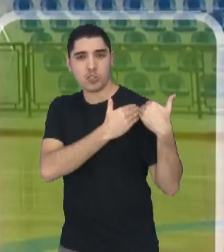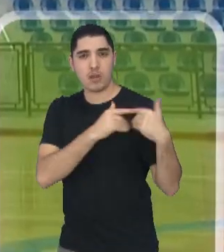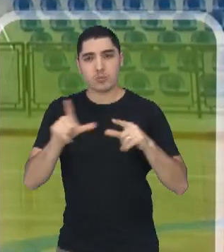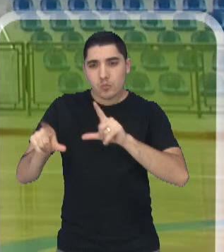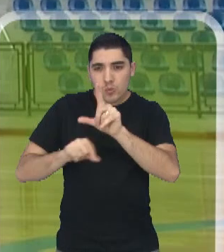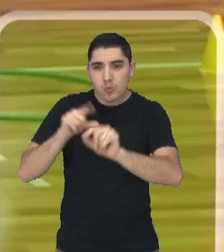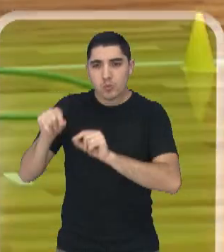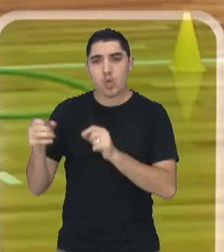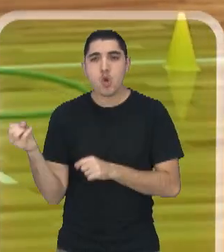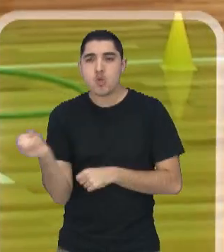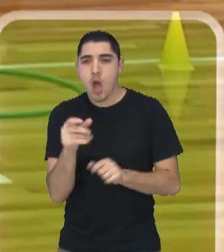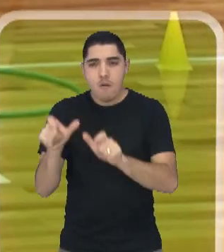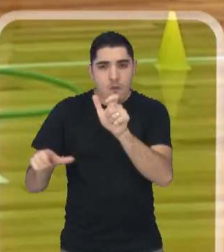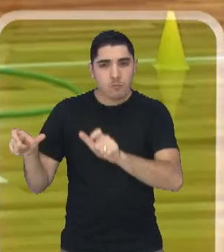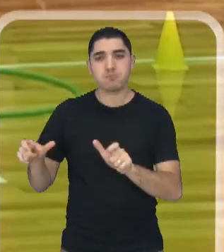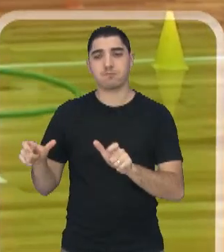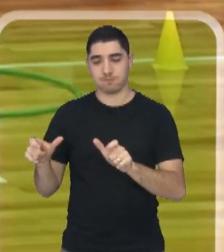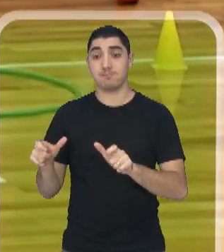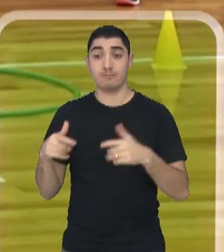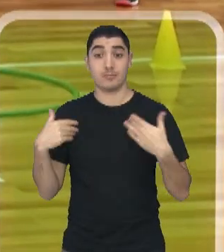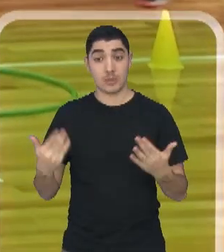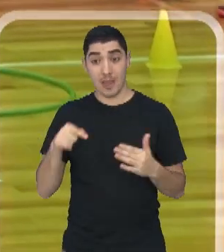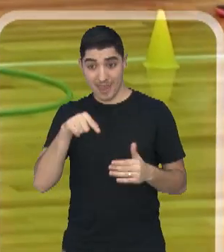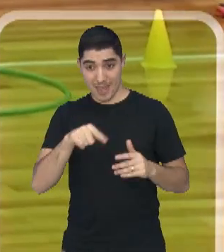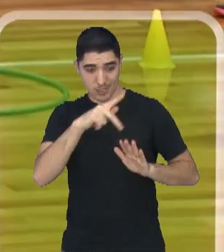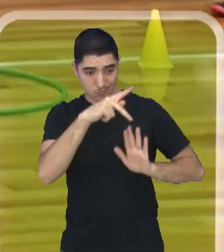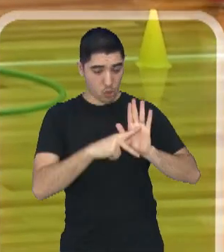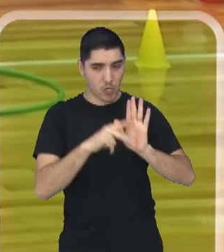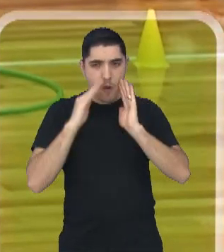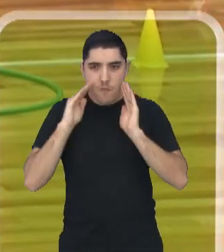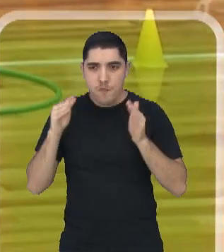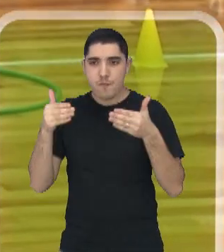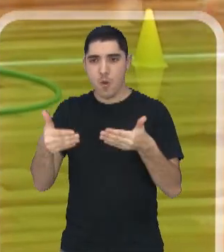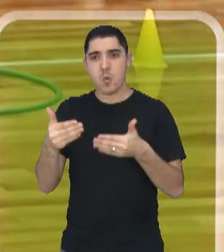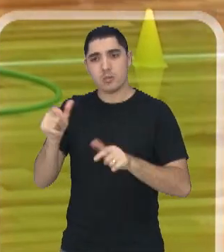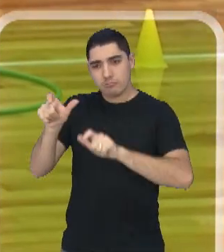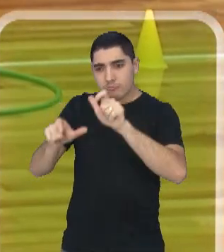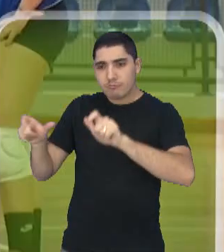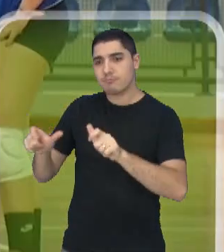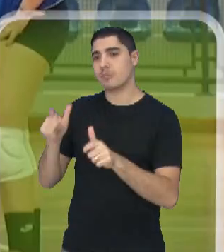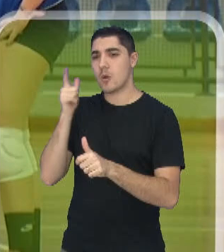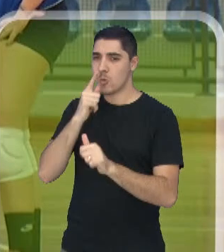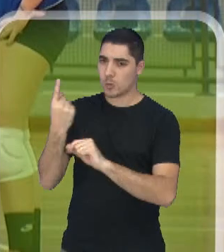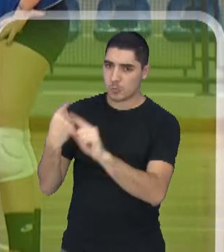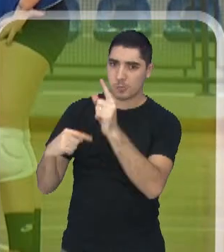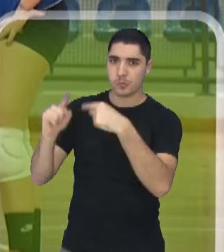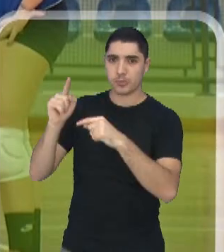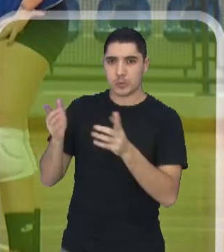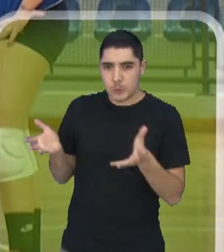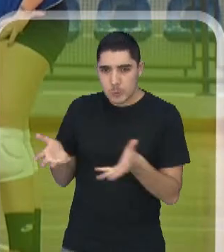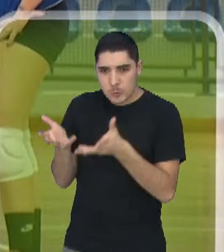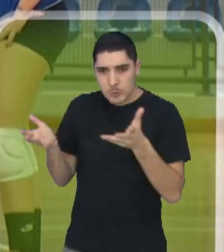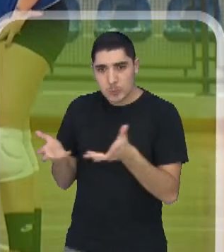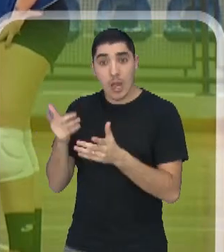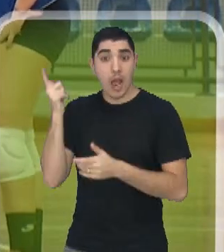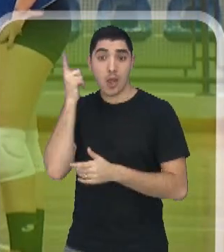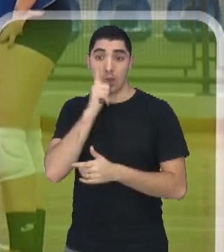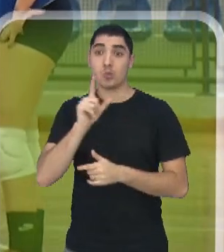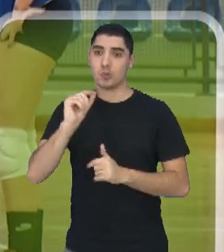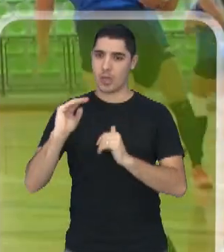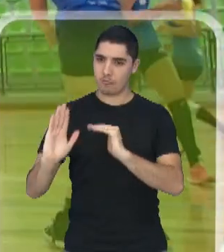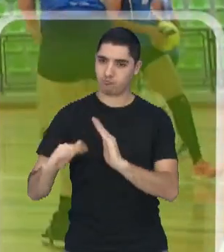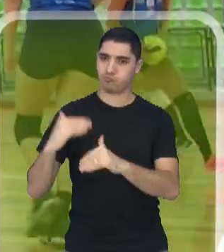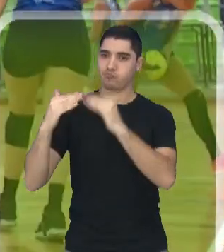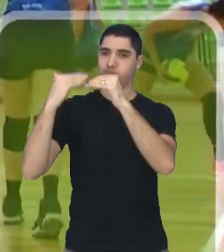novos talentos. Um programa focado em desenvolver o potencial das jogadoras para elas chegarem ao alto